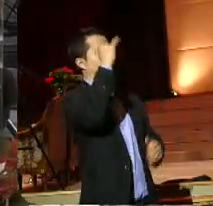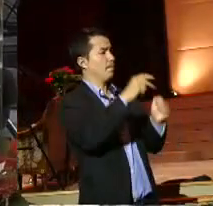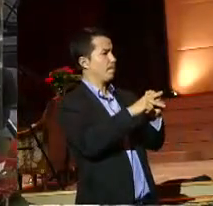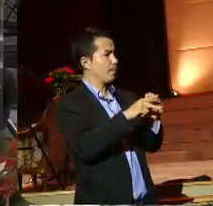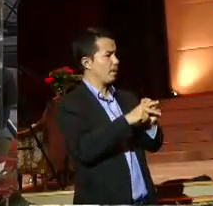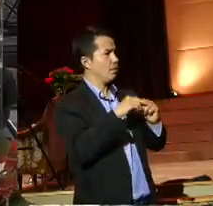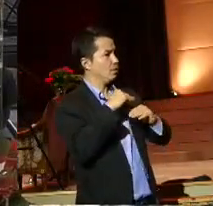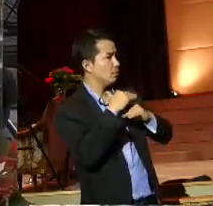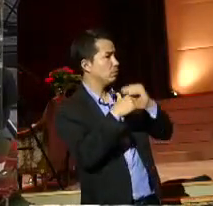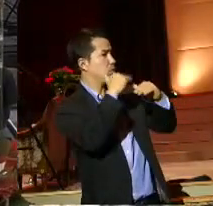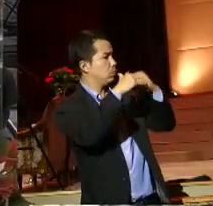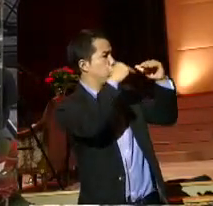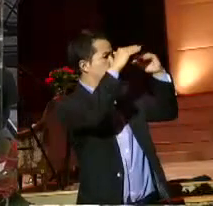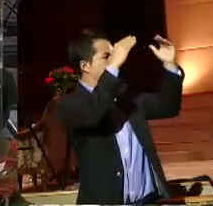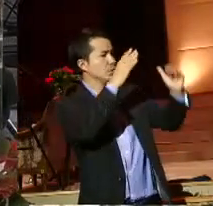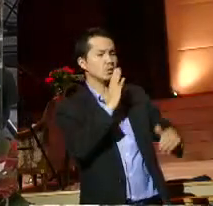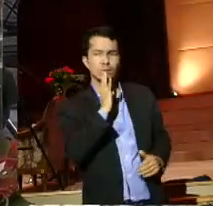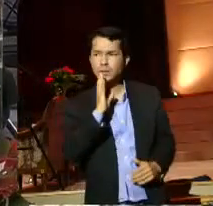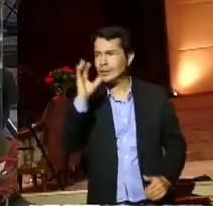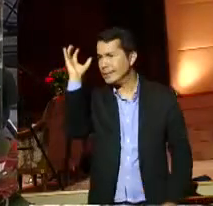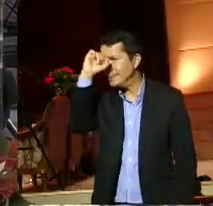Jesus prediz que